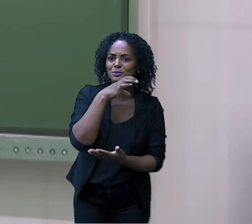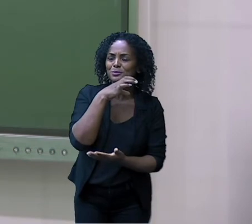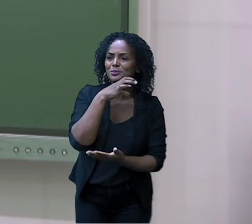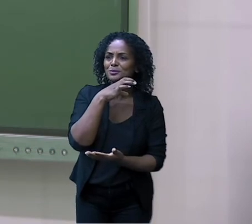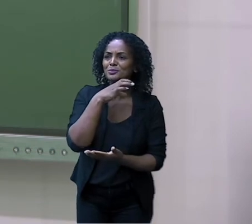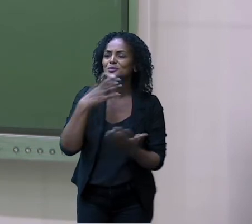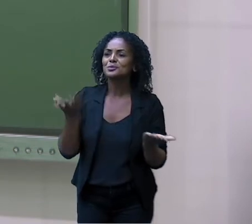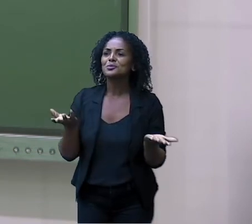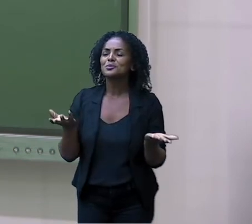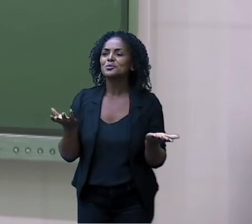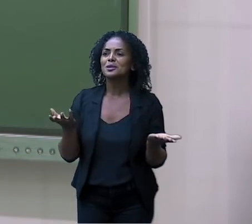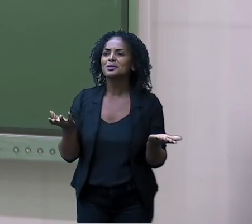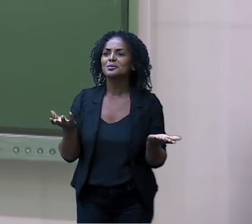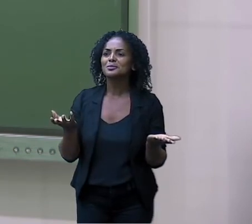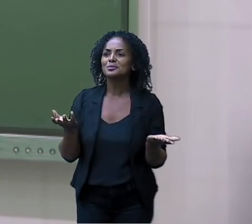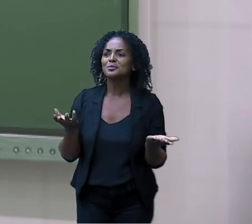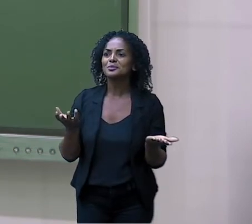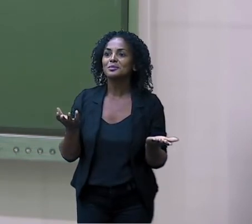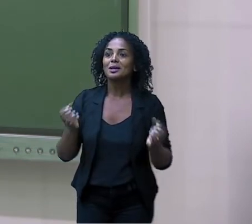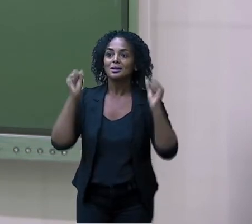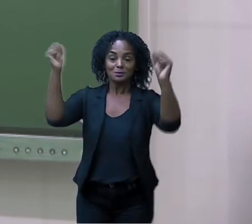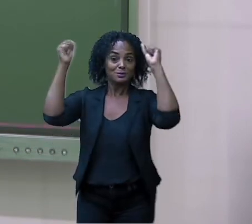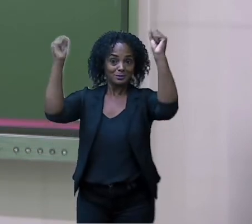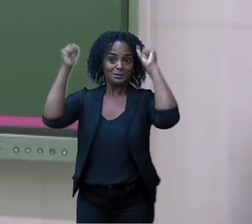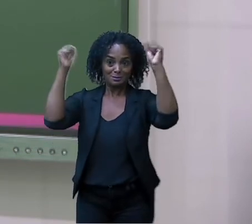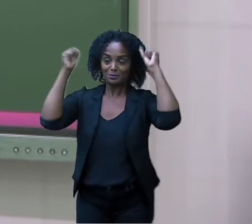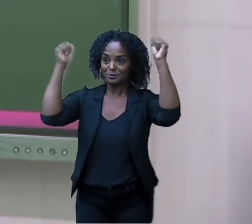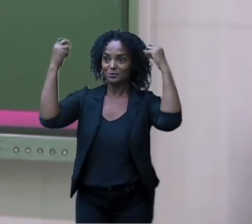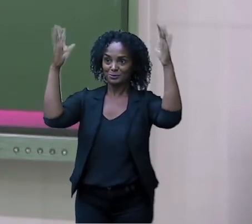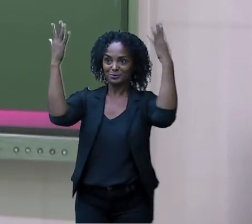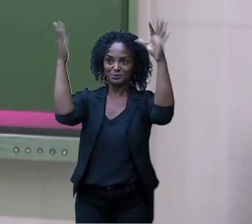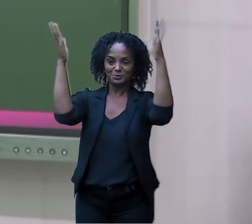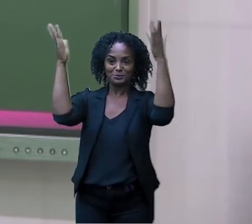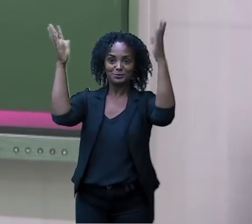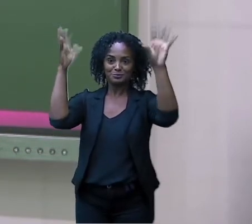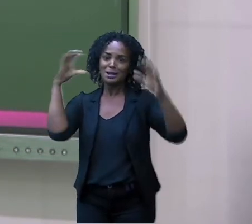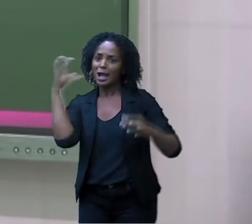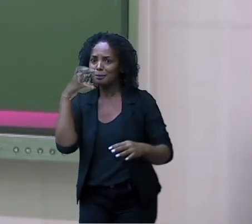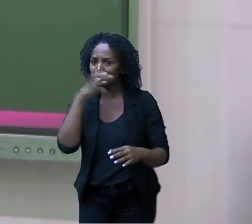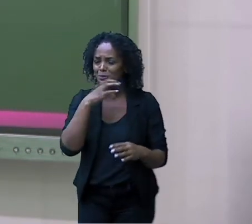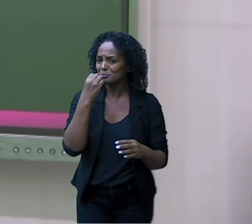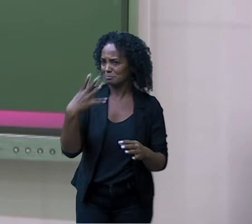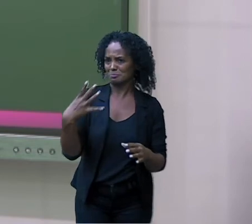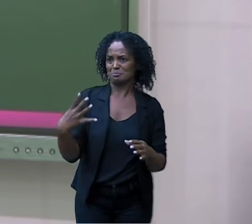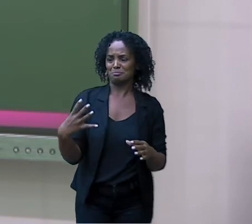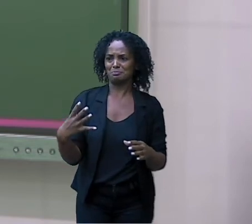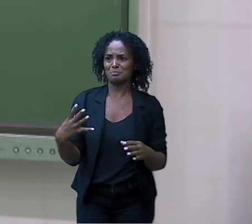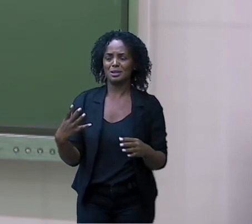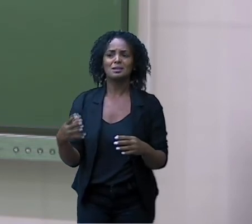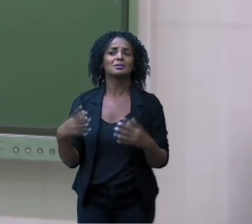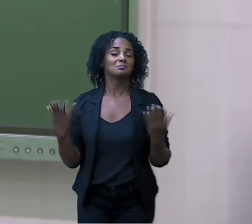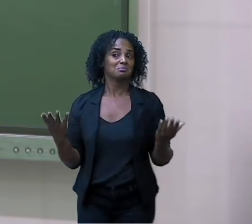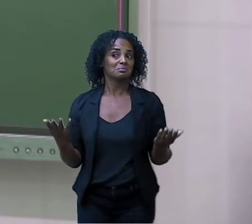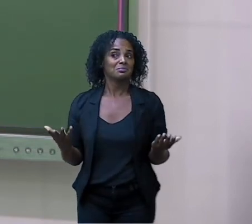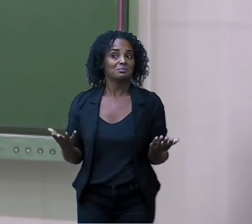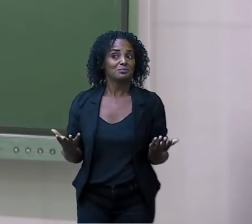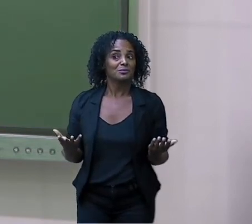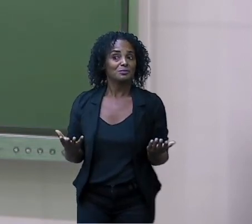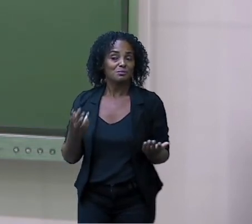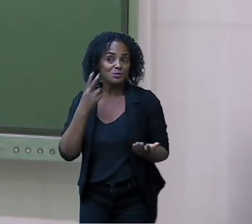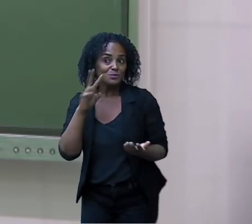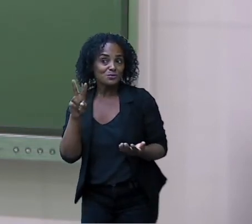Um colo e uma vaca. Cadê a vaca? Aqui. Isso mesmo. Ó, ele tá indo muito bem, gente. Será que ele vai ganhar do